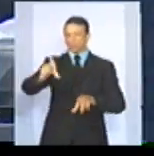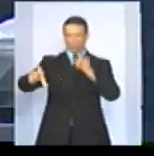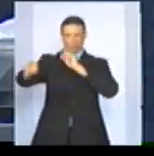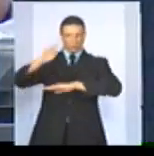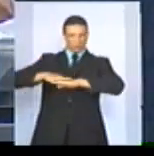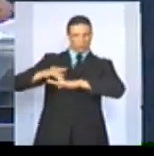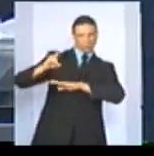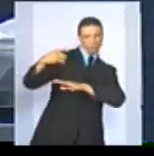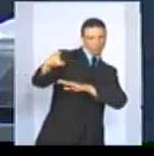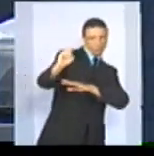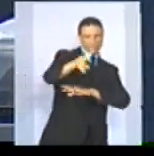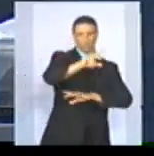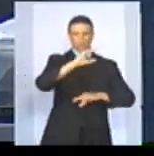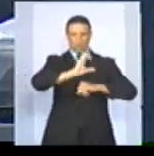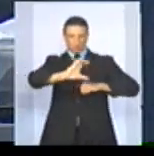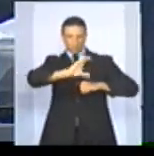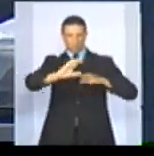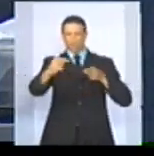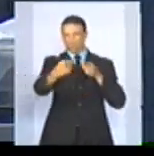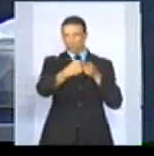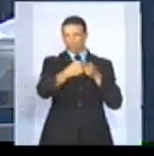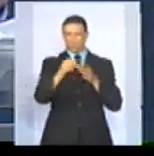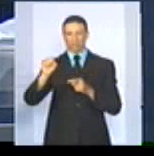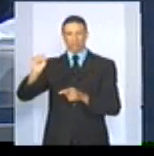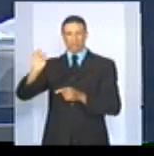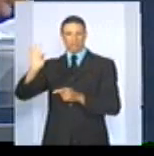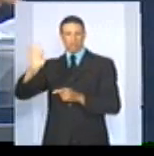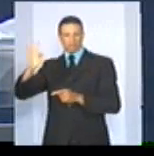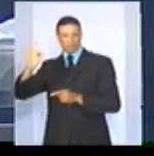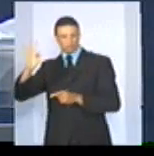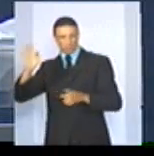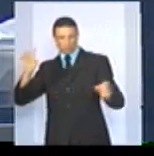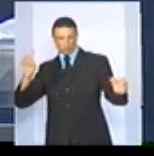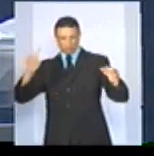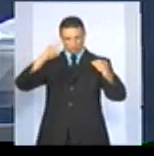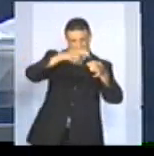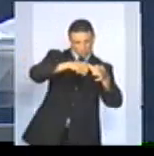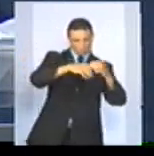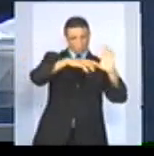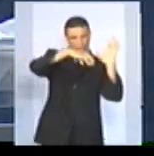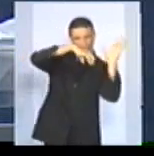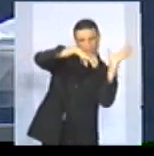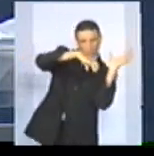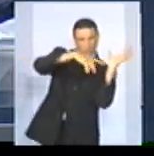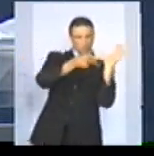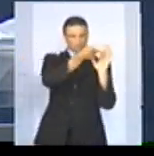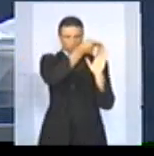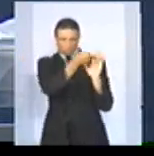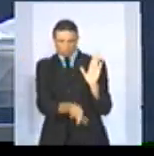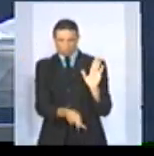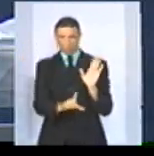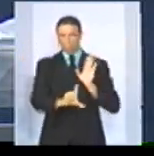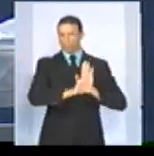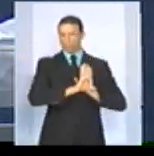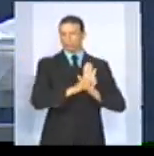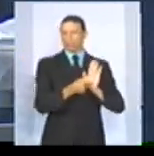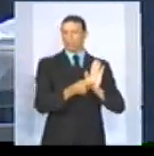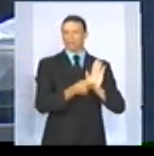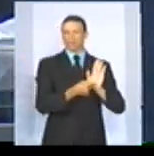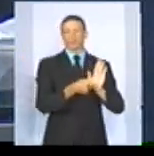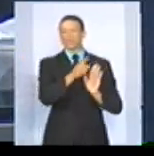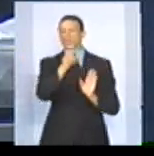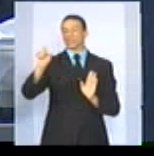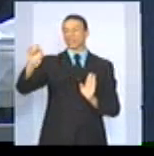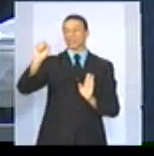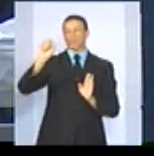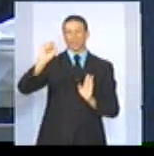das ações diretas de constitucionalidade ao STF mas dentro do congresso nacional os projetos lei passam pela